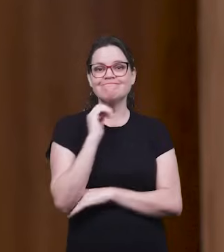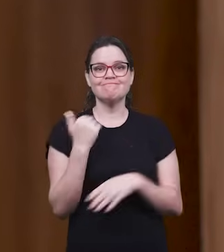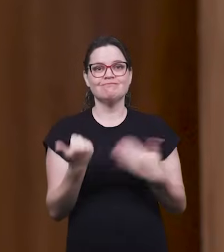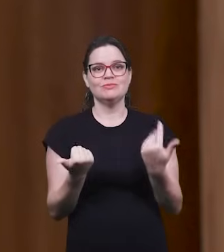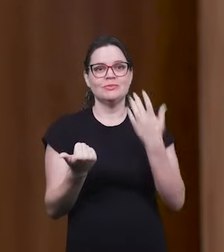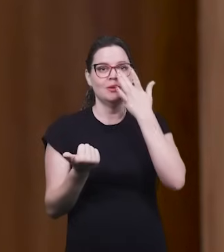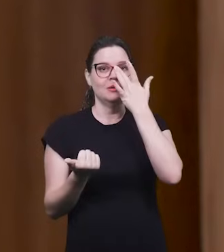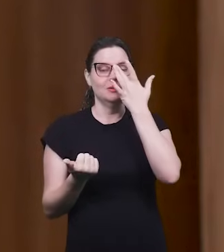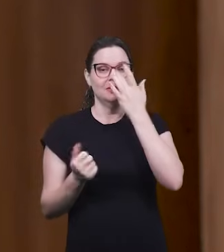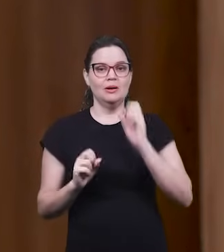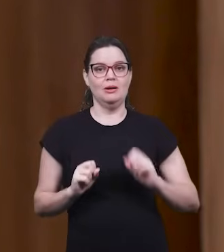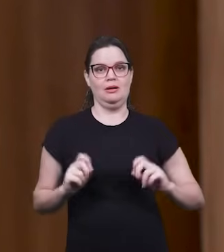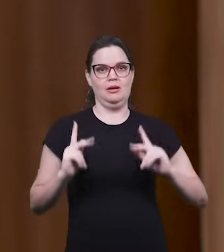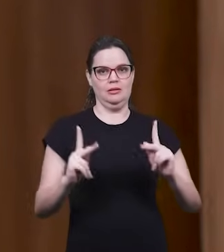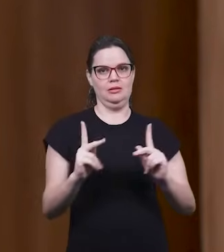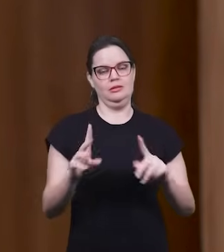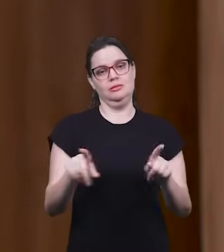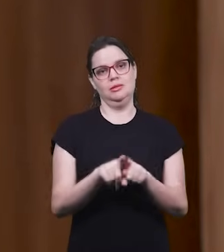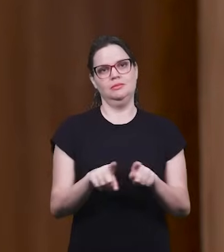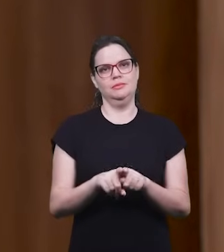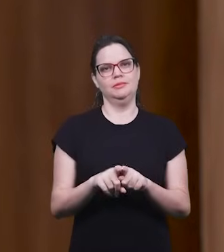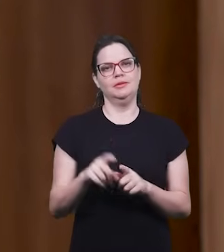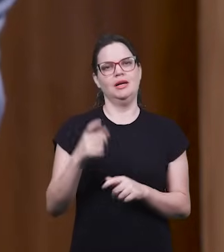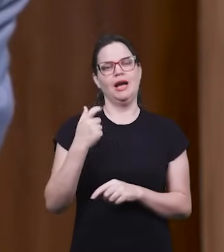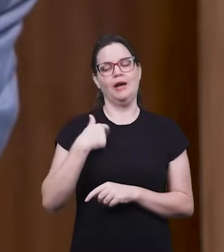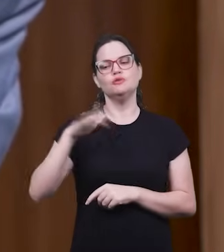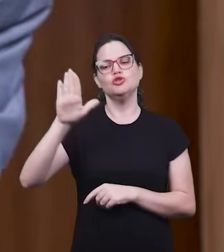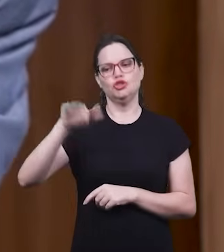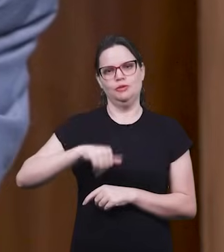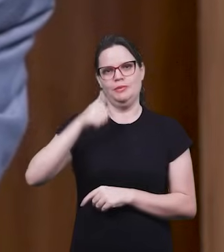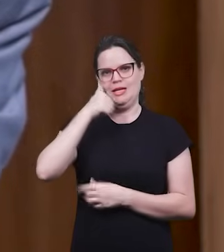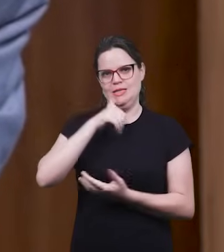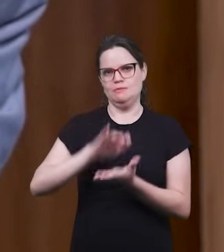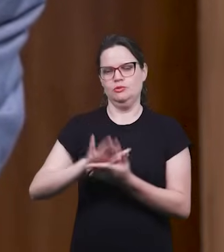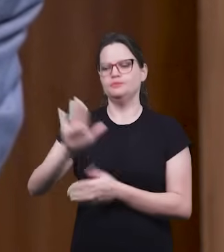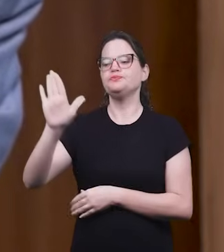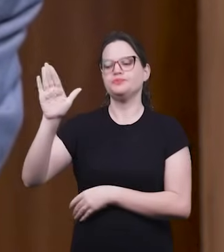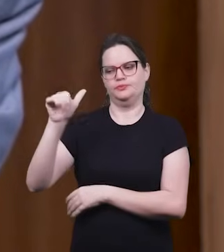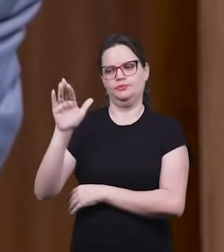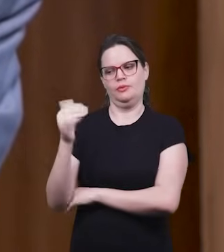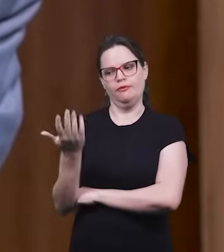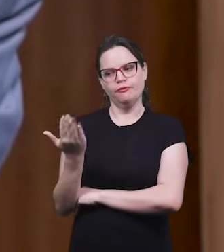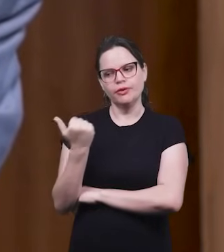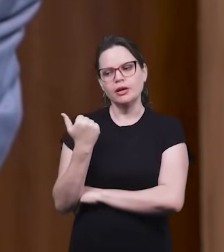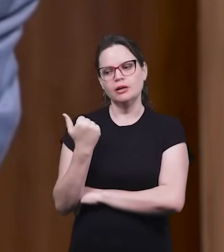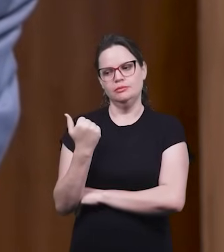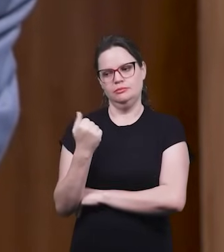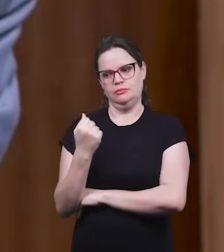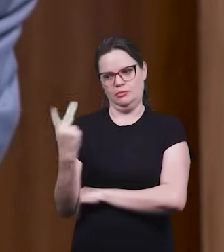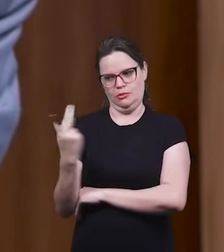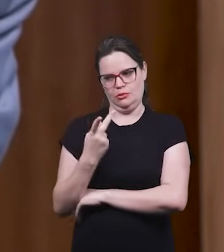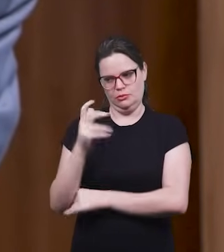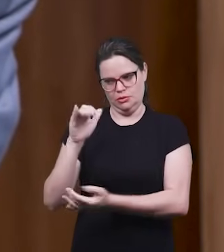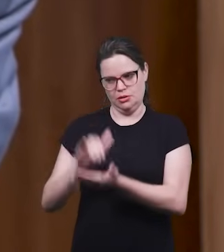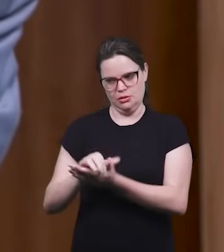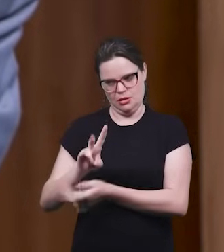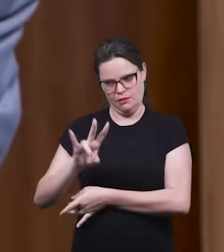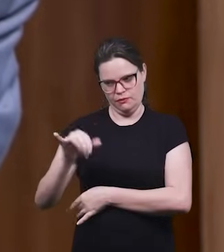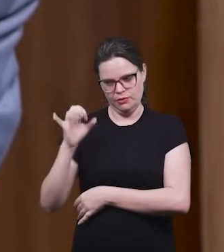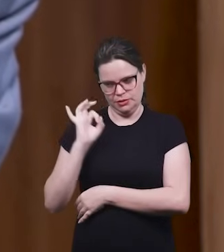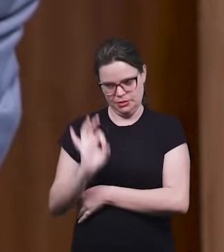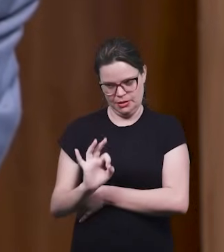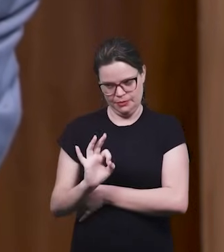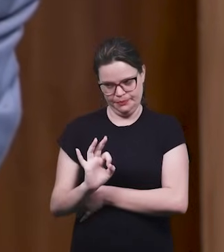E também na faculdade. Aí eu falei assim, Jurama, olha aqui. Ó, nós vamos nos casar, não é?